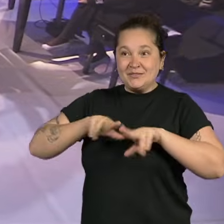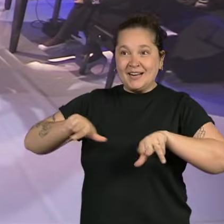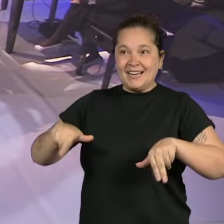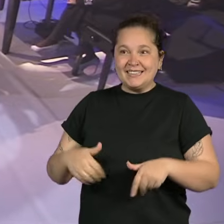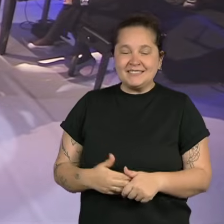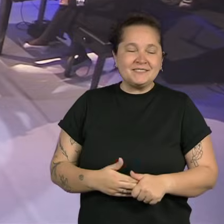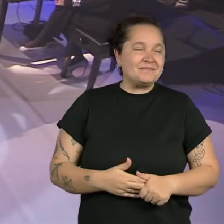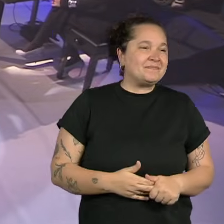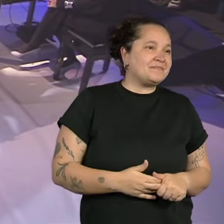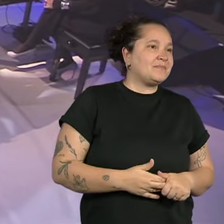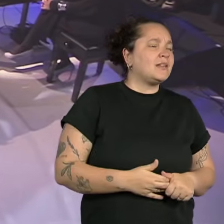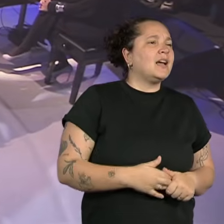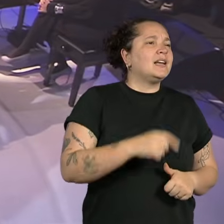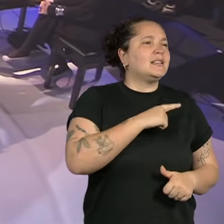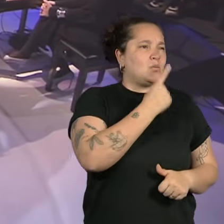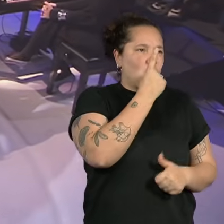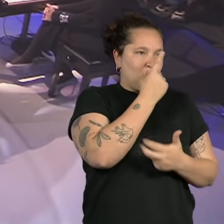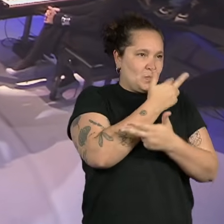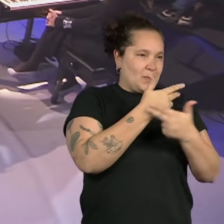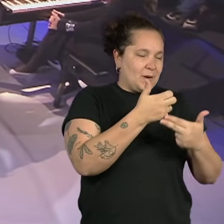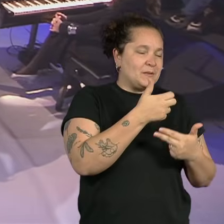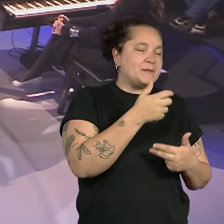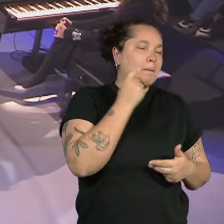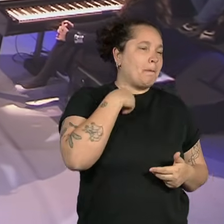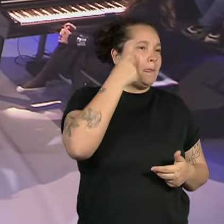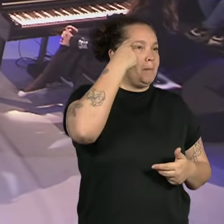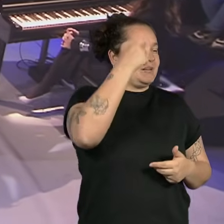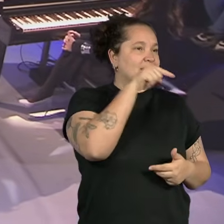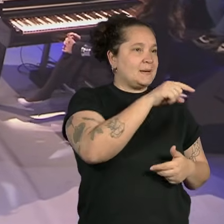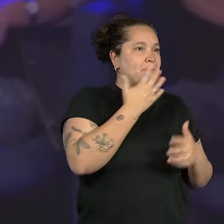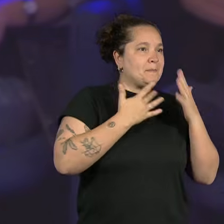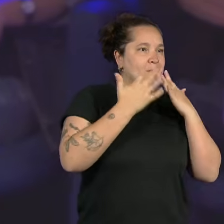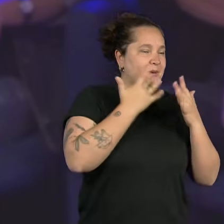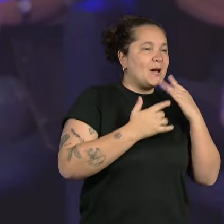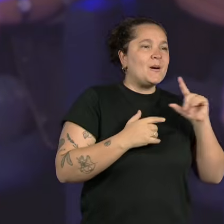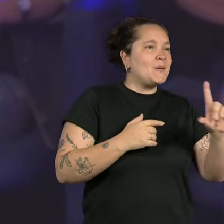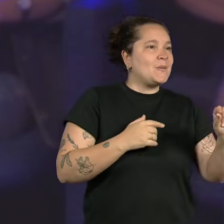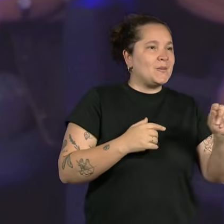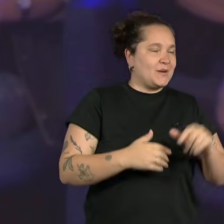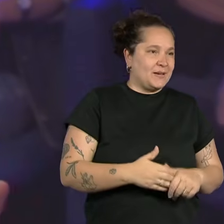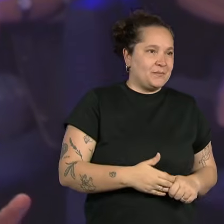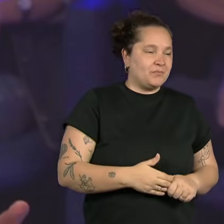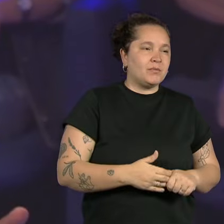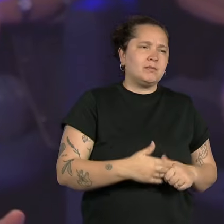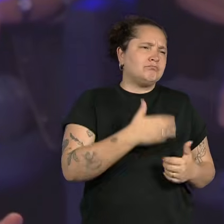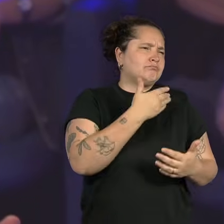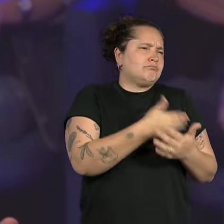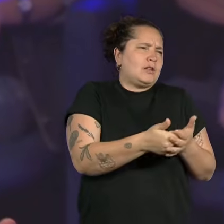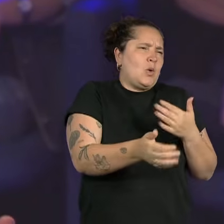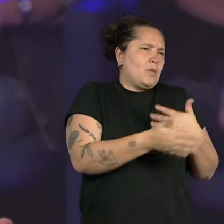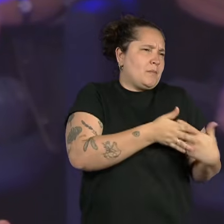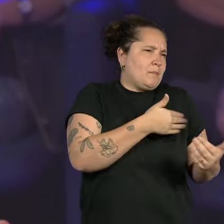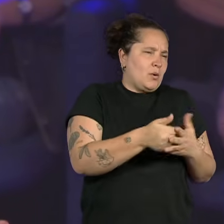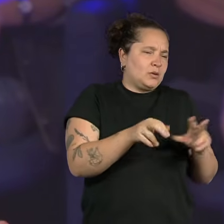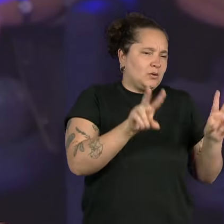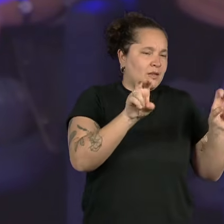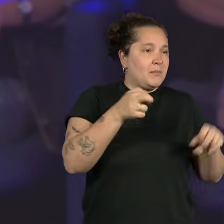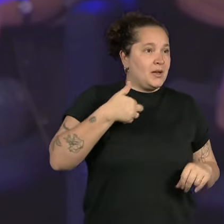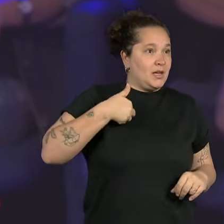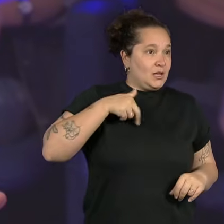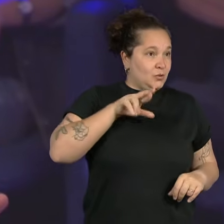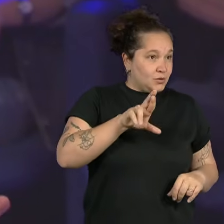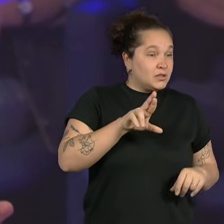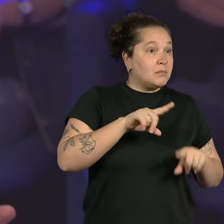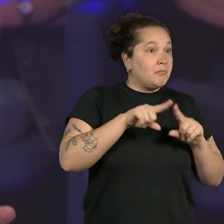Ô Celso, agora tem uma coisa que eu acho legal dessa peça também, que ela, independentemente da questão religiosa, ela traz uma dimensão